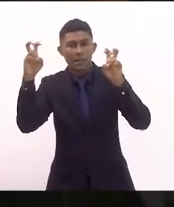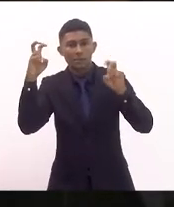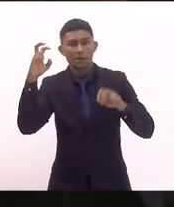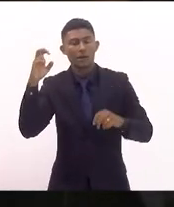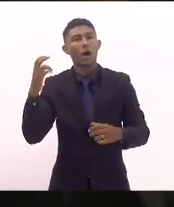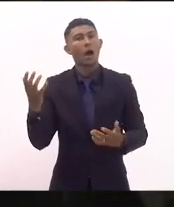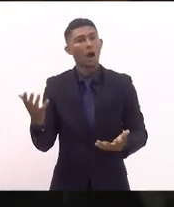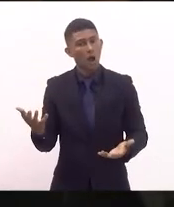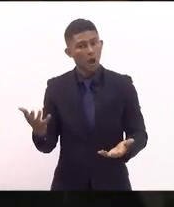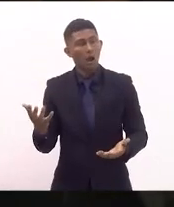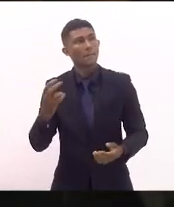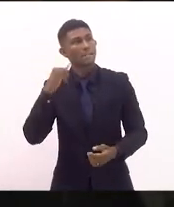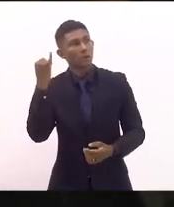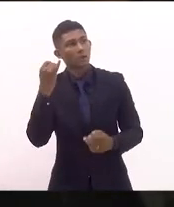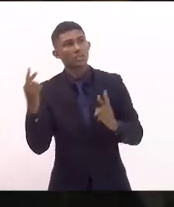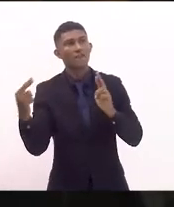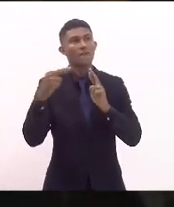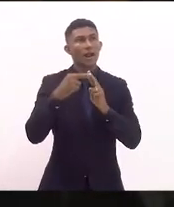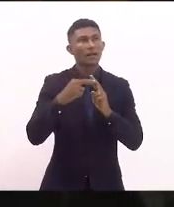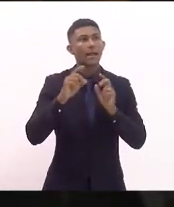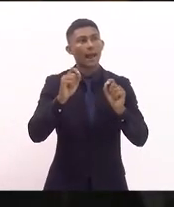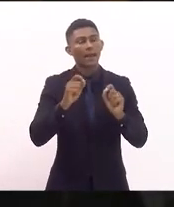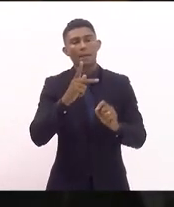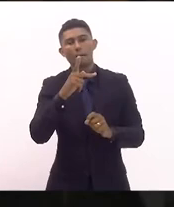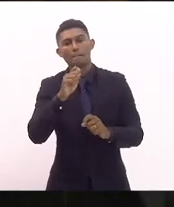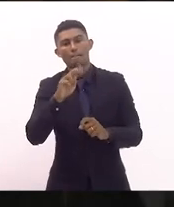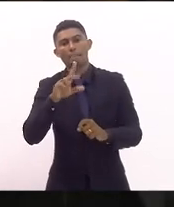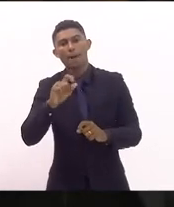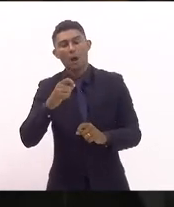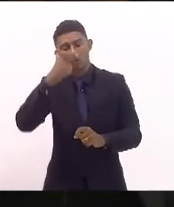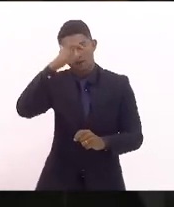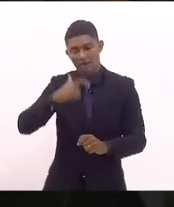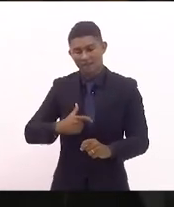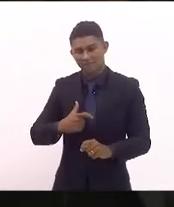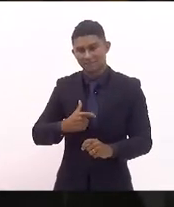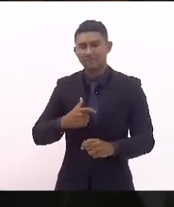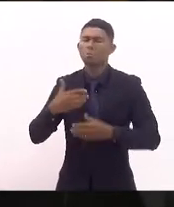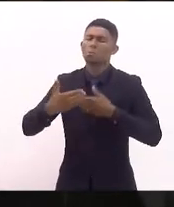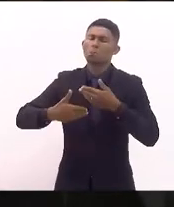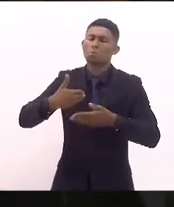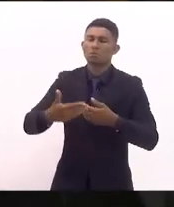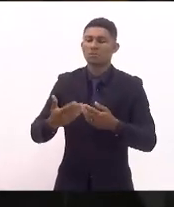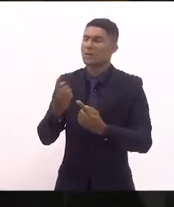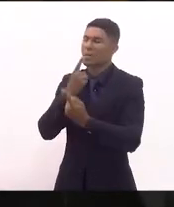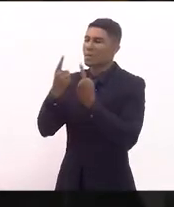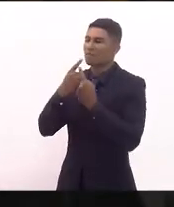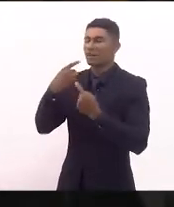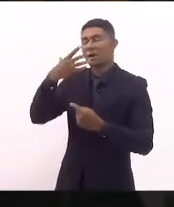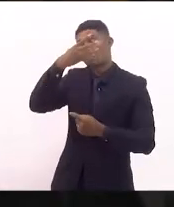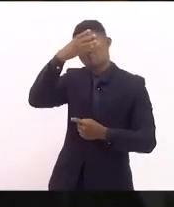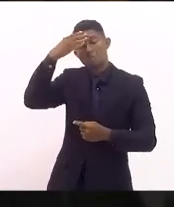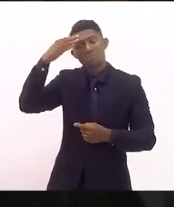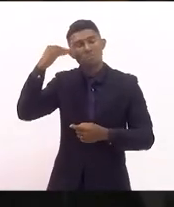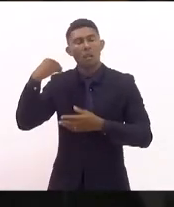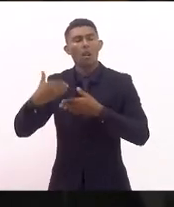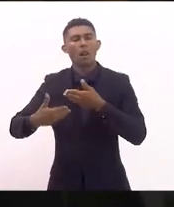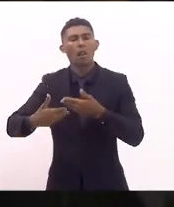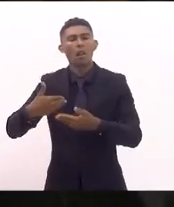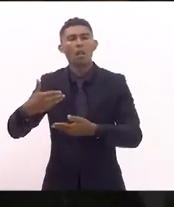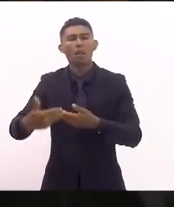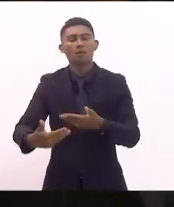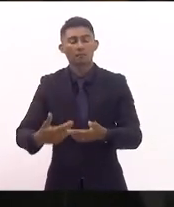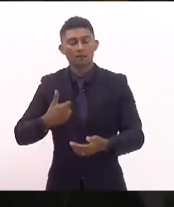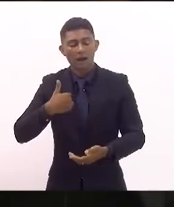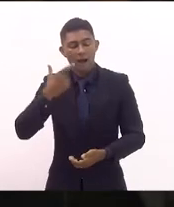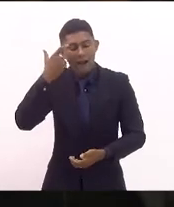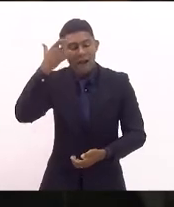Paula. O tempo passou e eu me esqueci dessa conversa. Mas dentro de mim, a escolha já